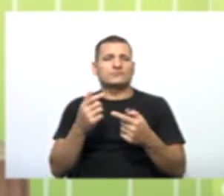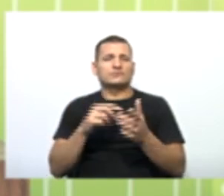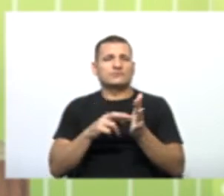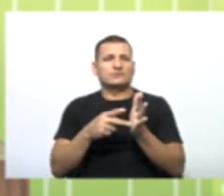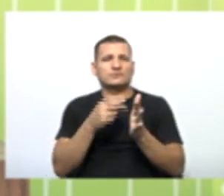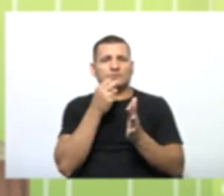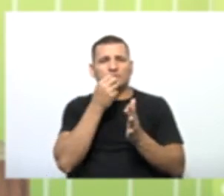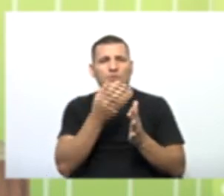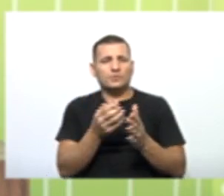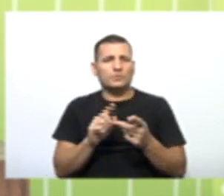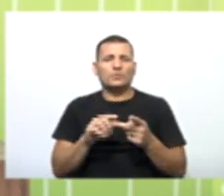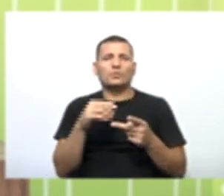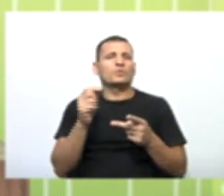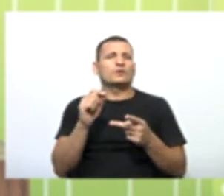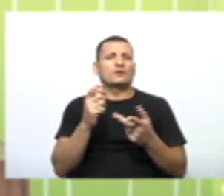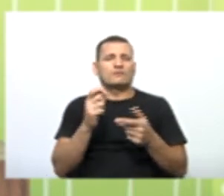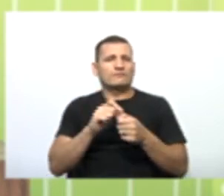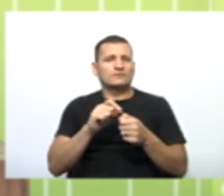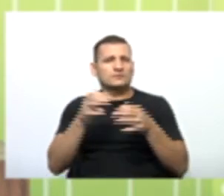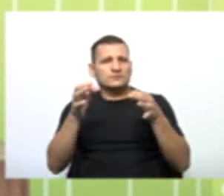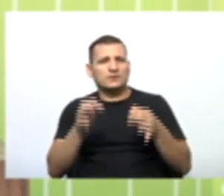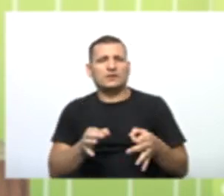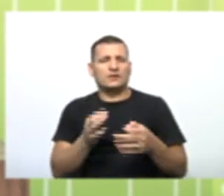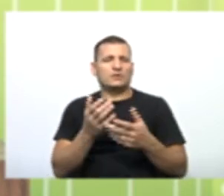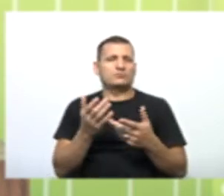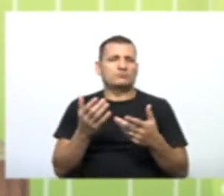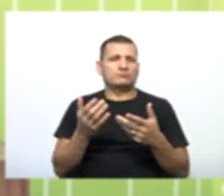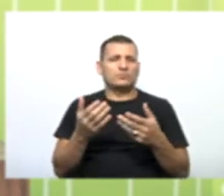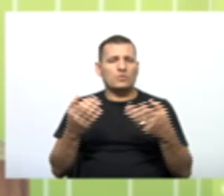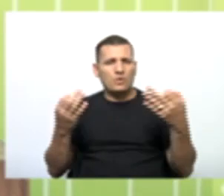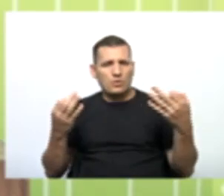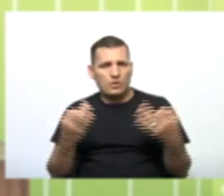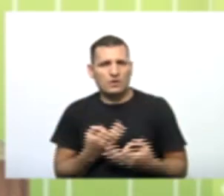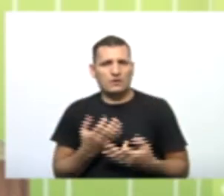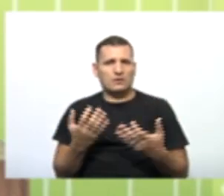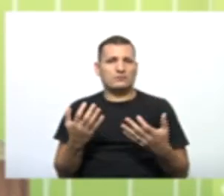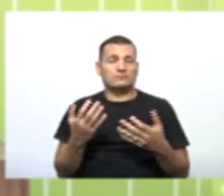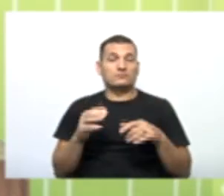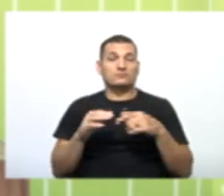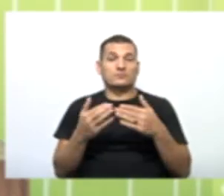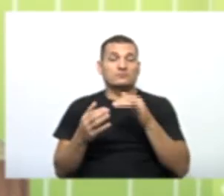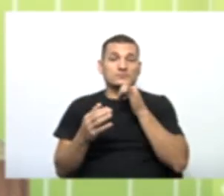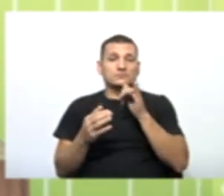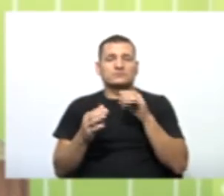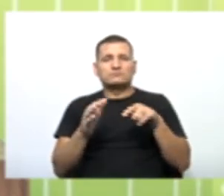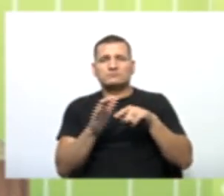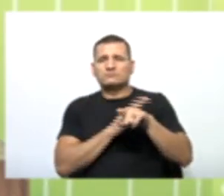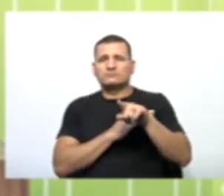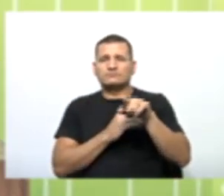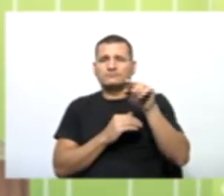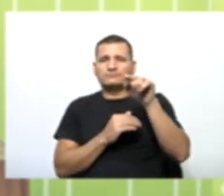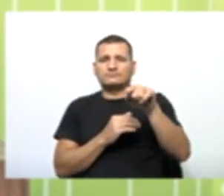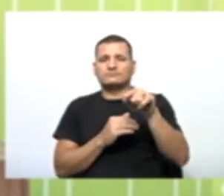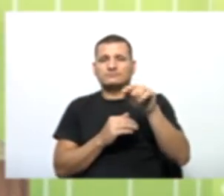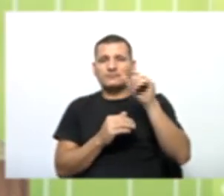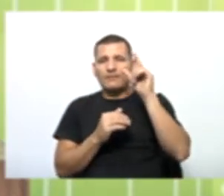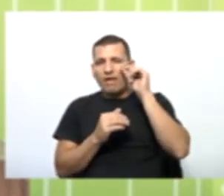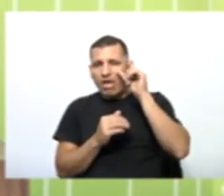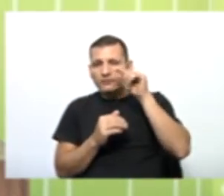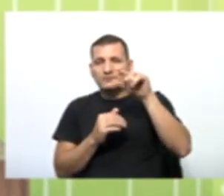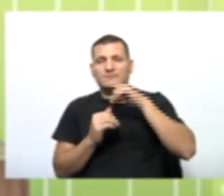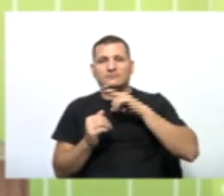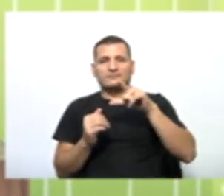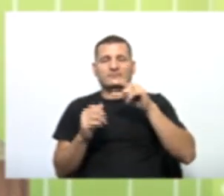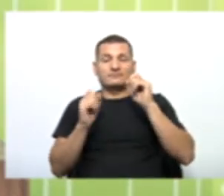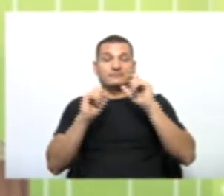agir bem, o agir corretamente. Então, gente, se perguntarem para você que está aí quase cochilando no canto da sala, vamos acordar